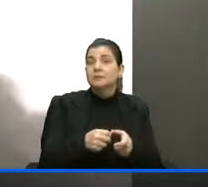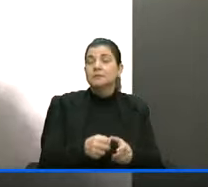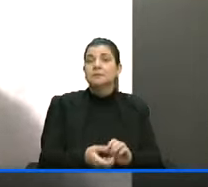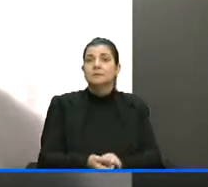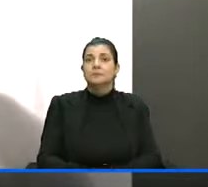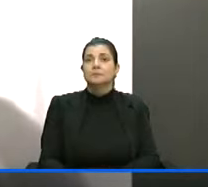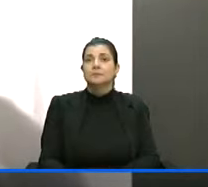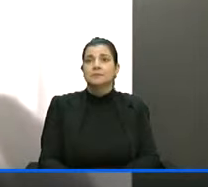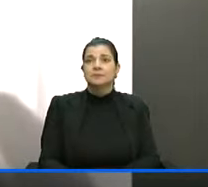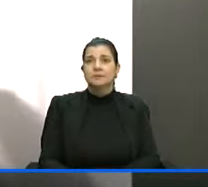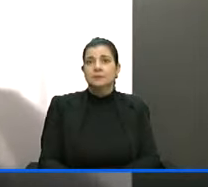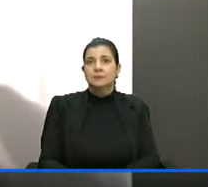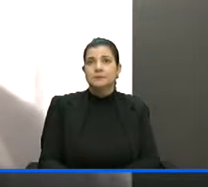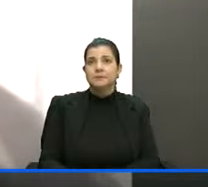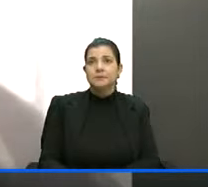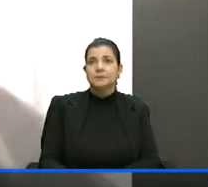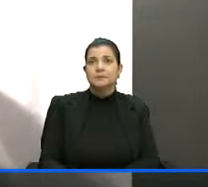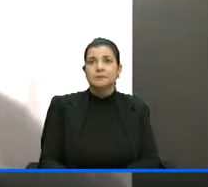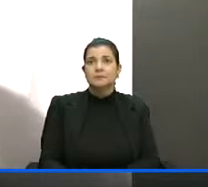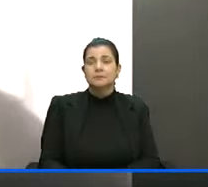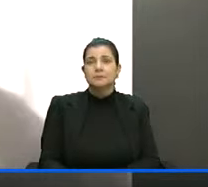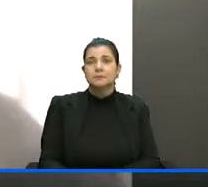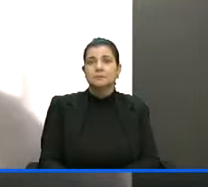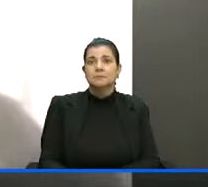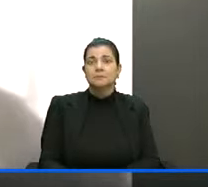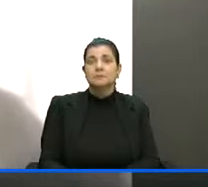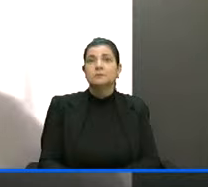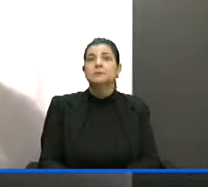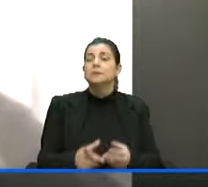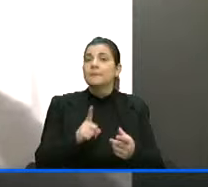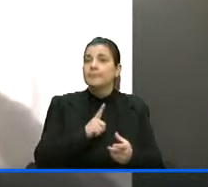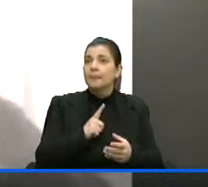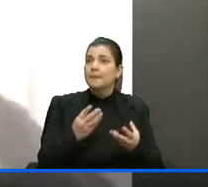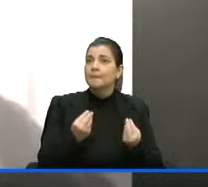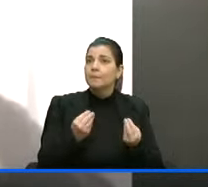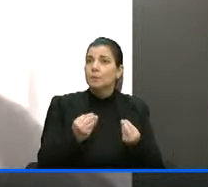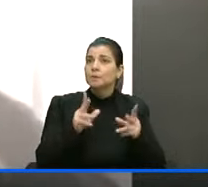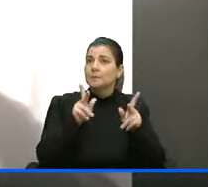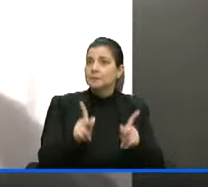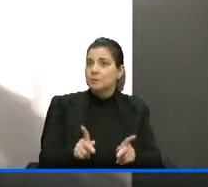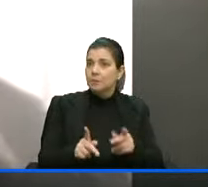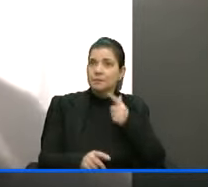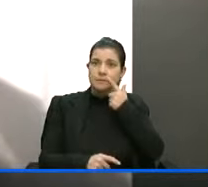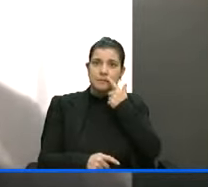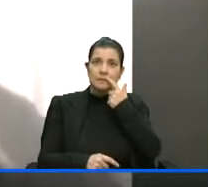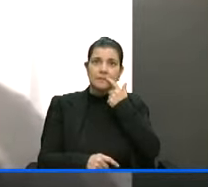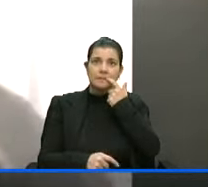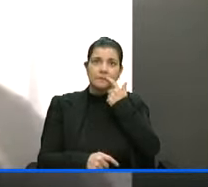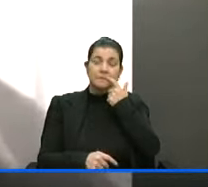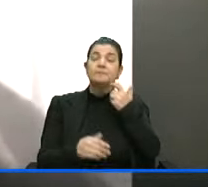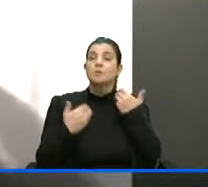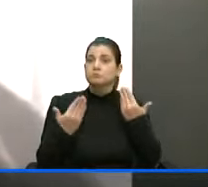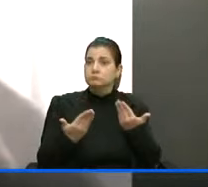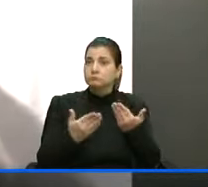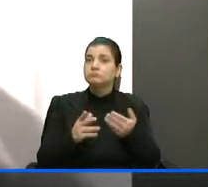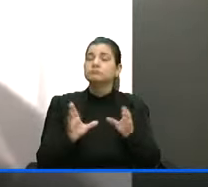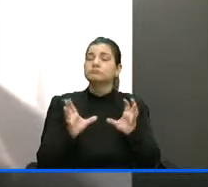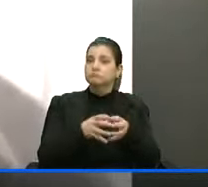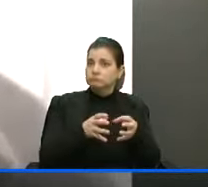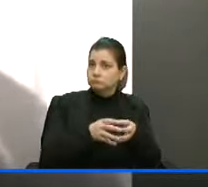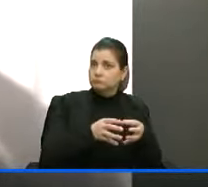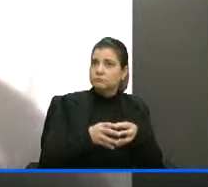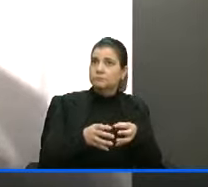Guadalupe foi a diretora. Então, ali cabe, sim, cabe bastante gente no postinho ali embaixo, né? Então, cabe ali umas turminhas, a